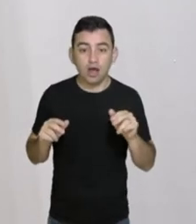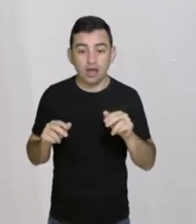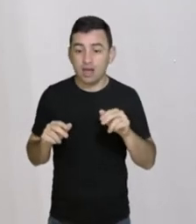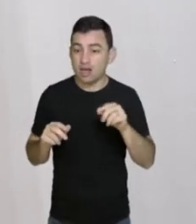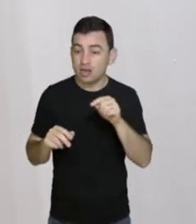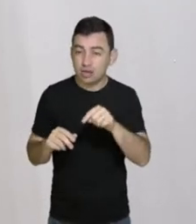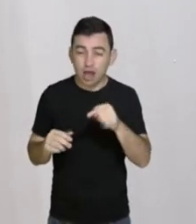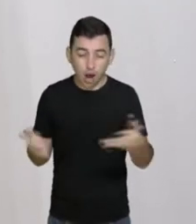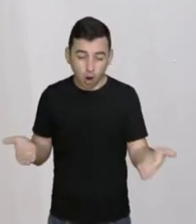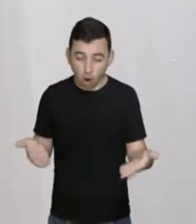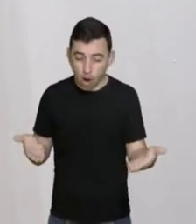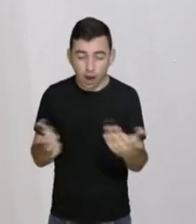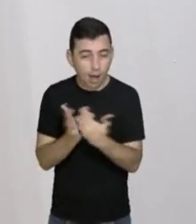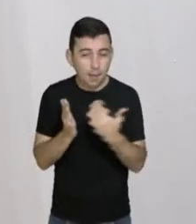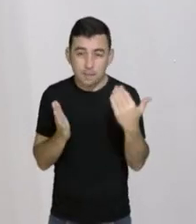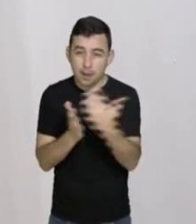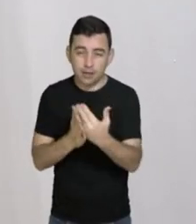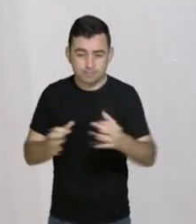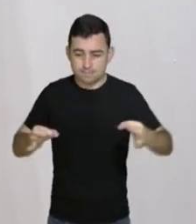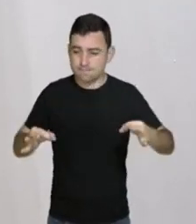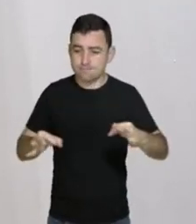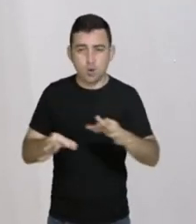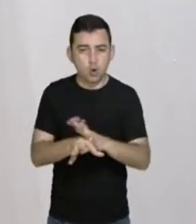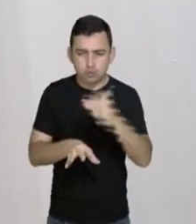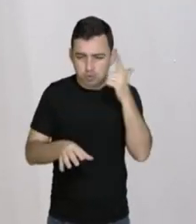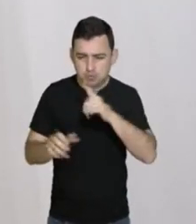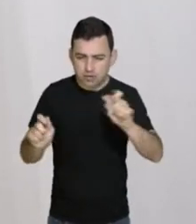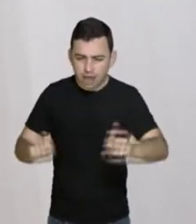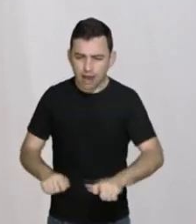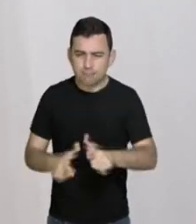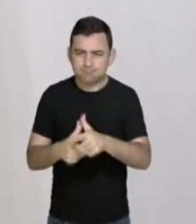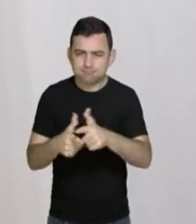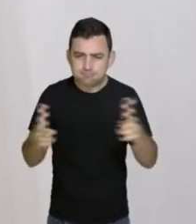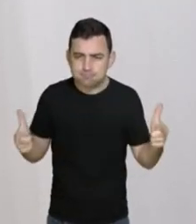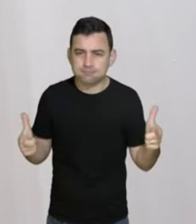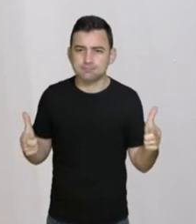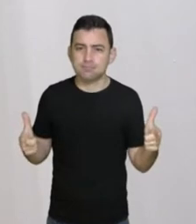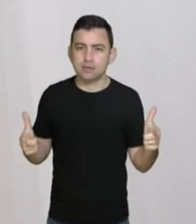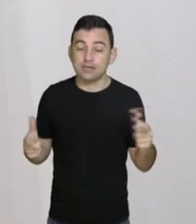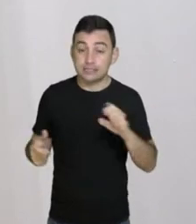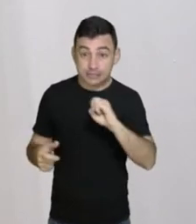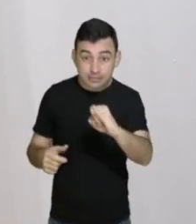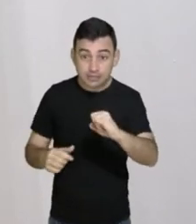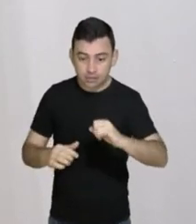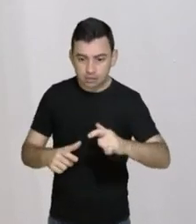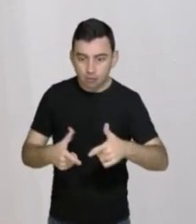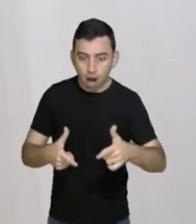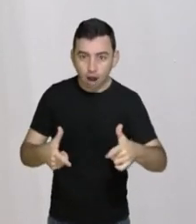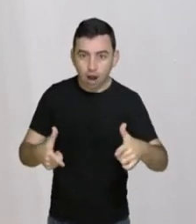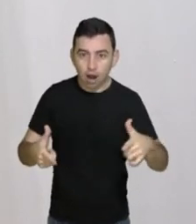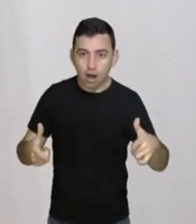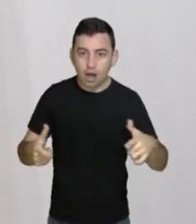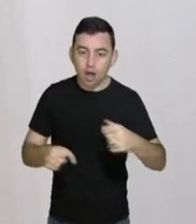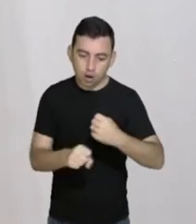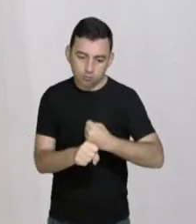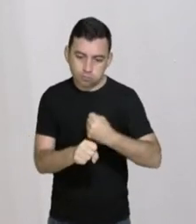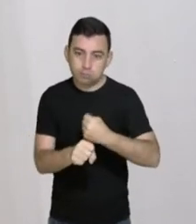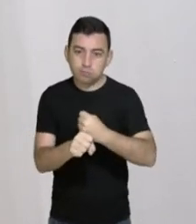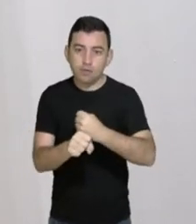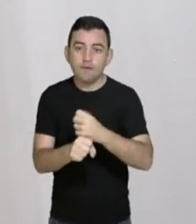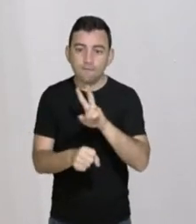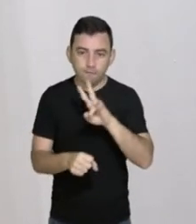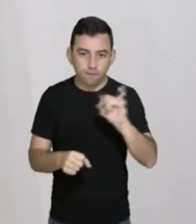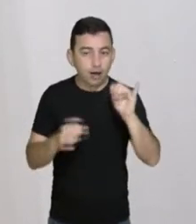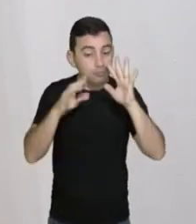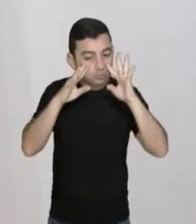crescimento. E o crescimento acontecendo, com certeza essas obras terão que receber a nossa